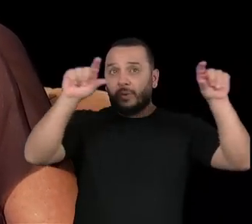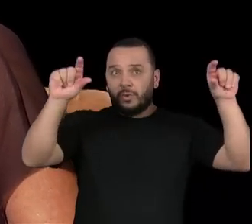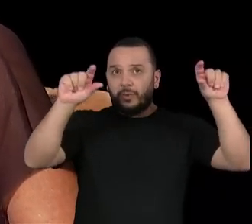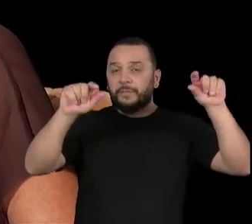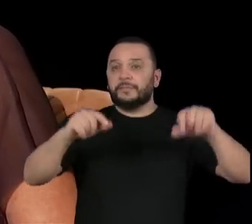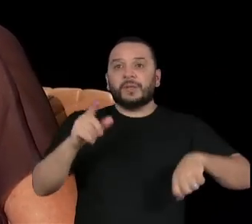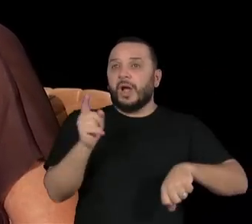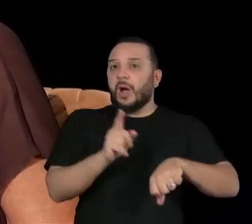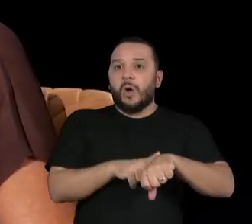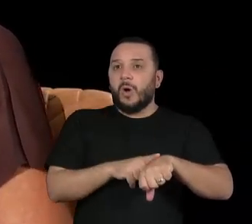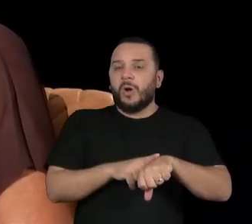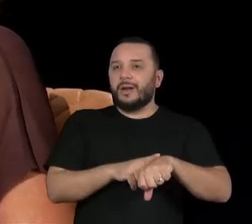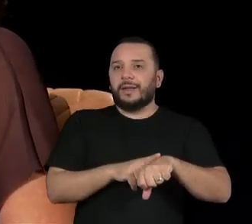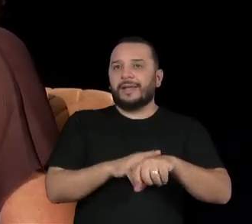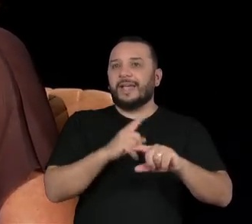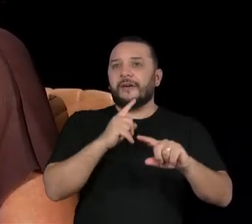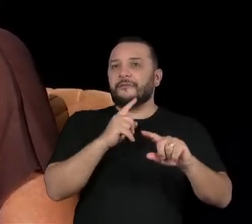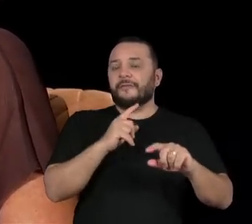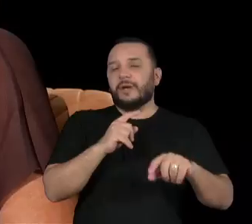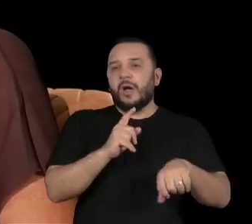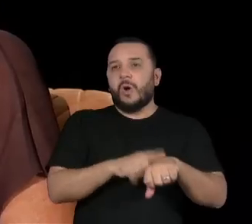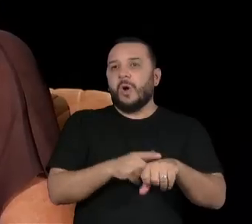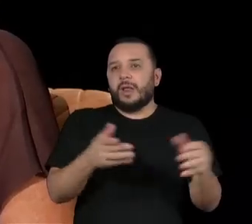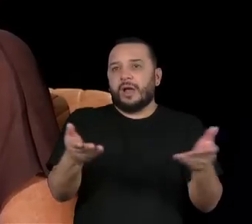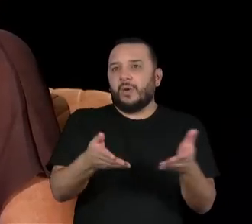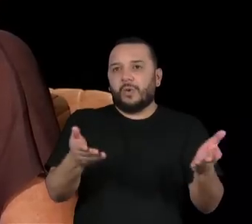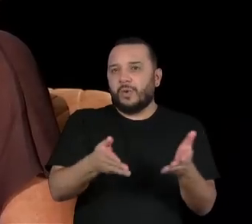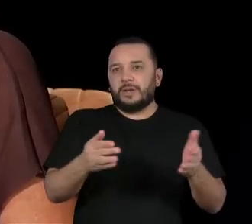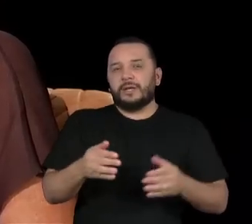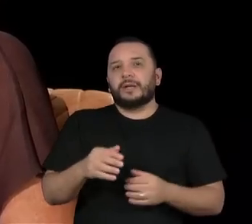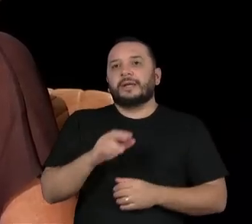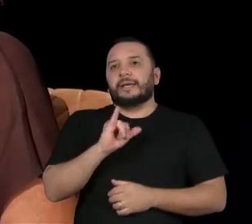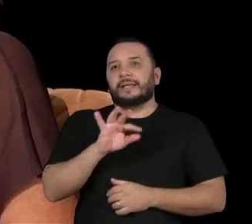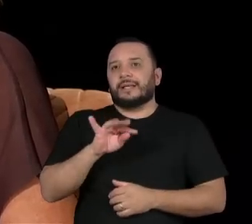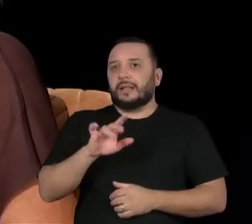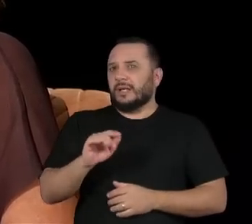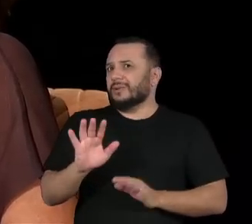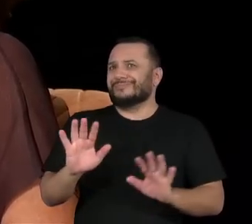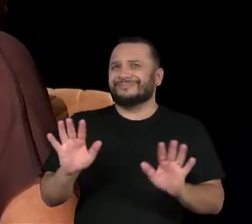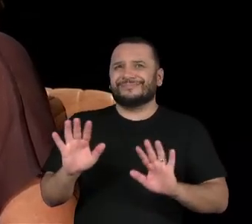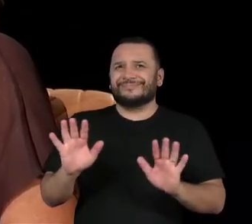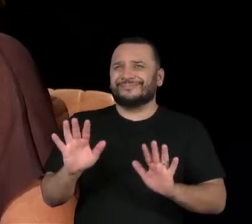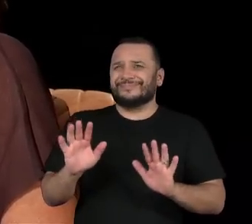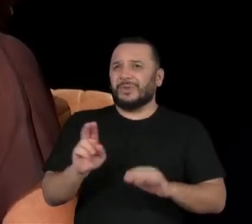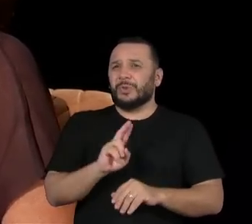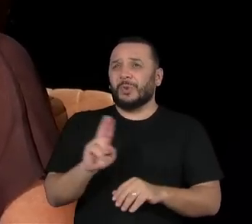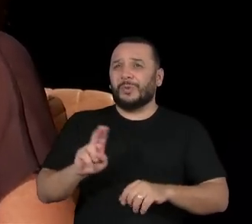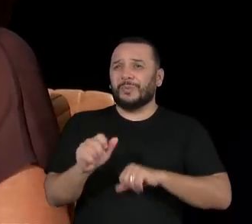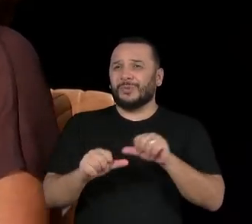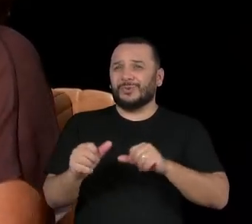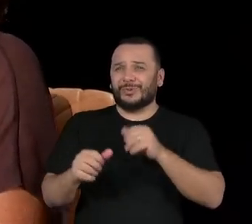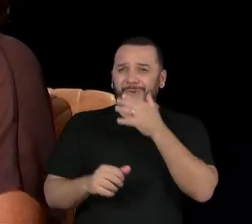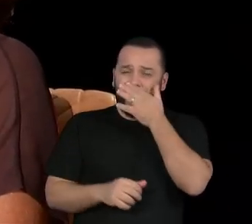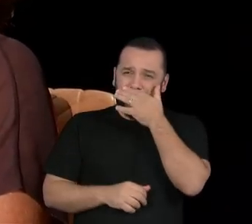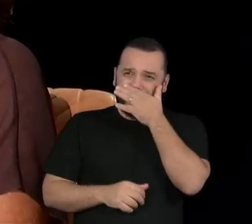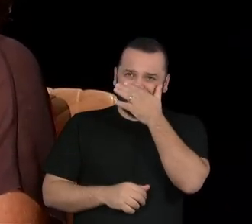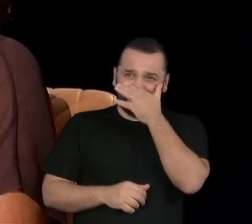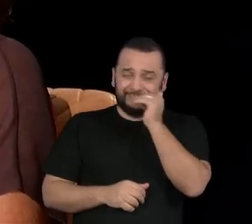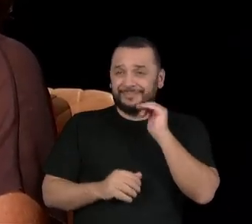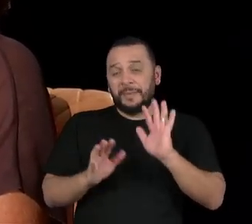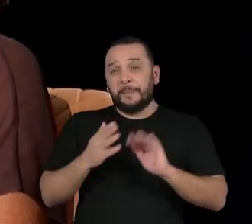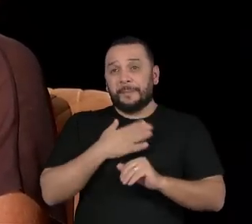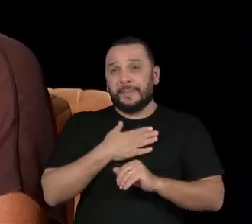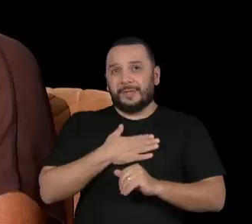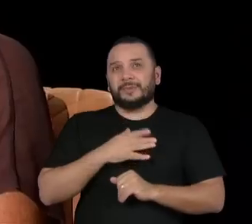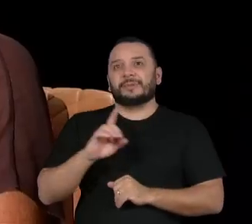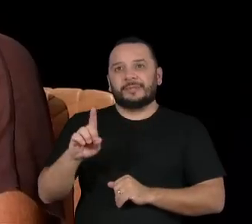da 0 hora, eu falei assim, da última hora. Eu falei, meu Deus, Inácio. Mas é verdade, essa coisa do